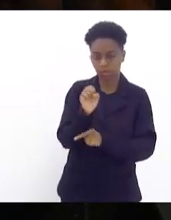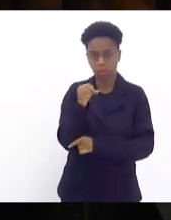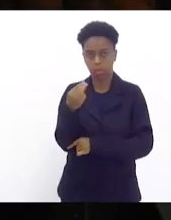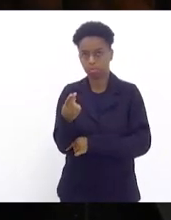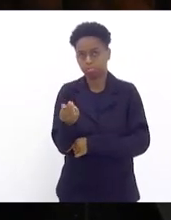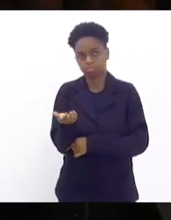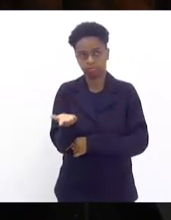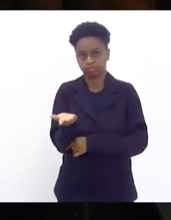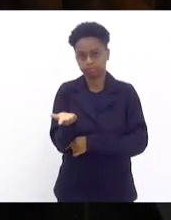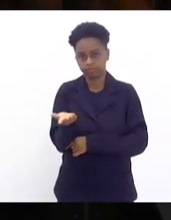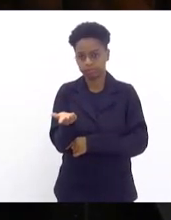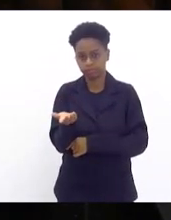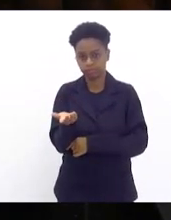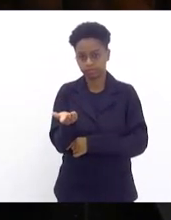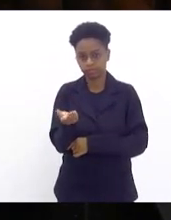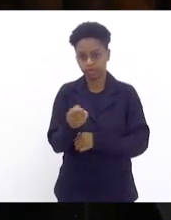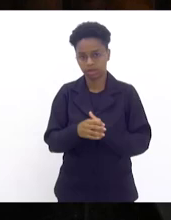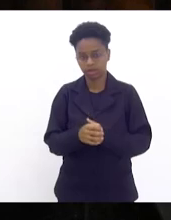mesmo